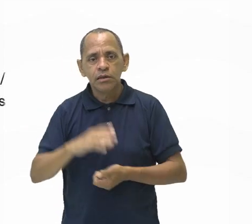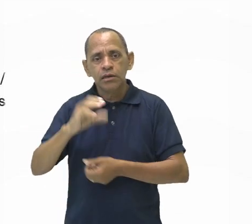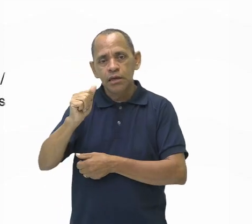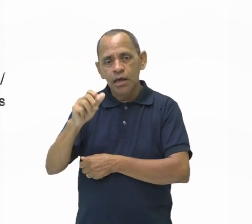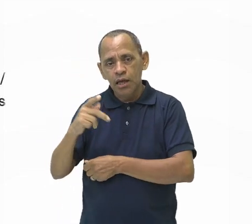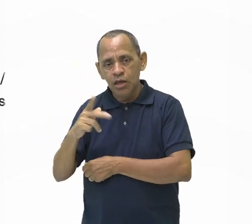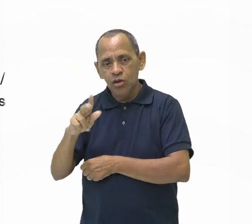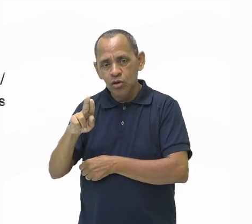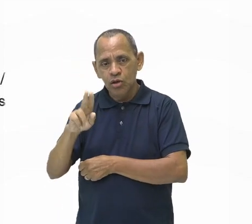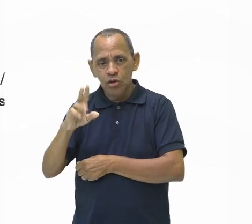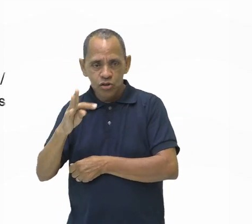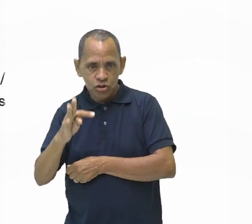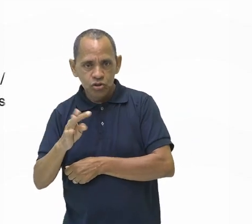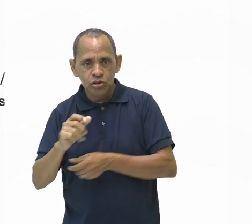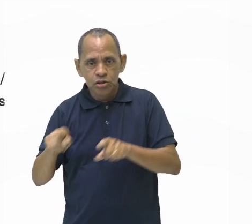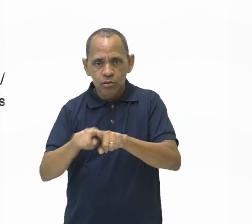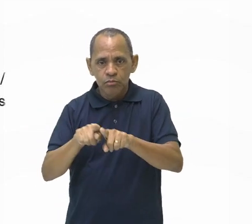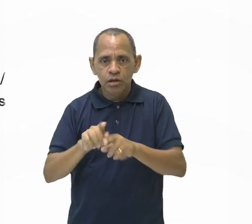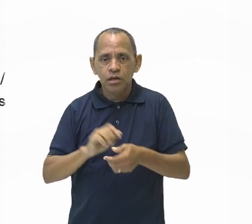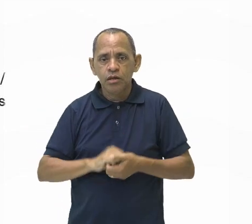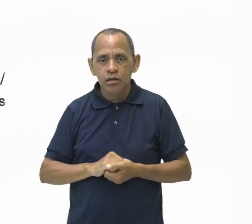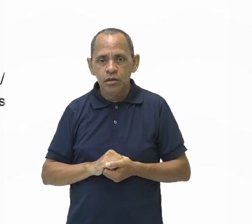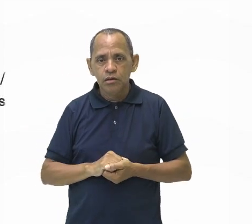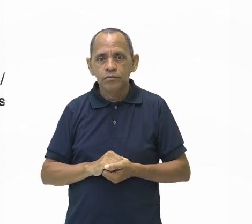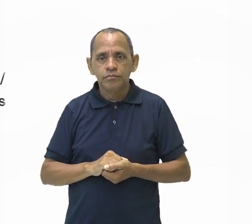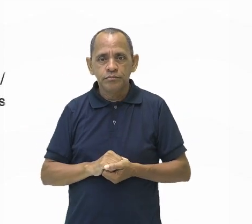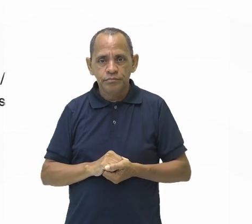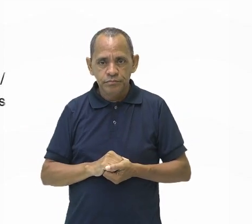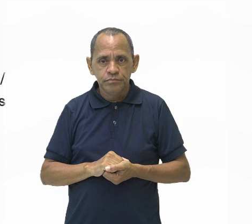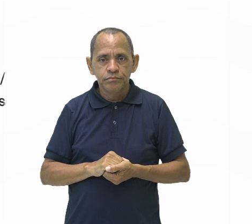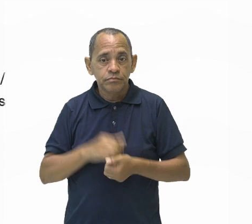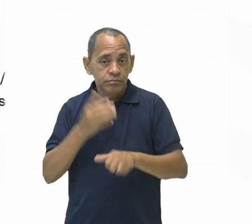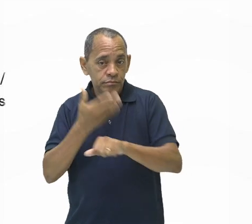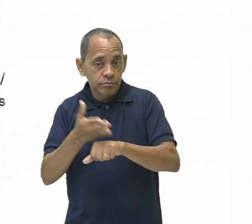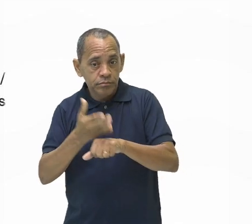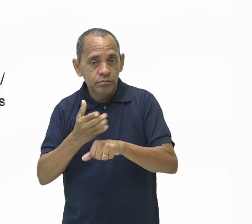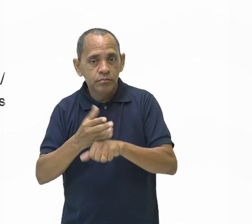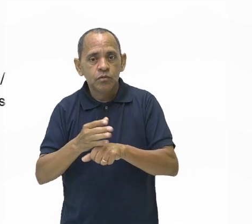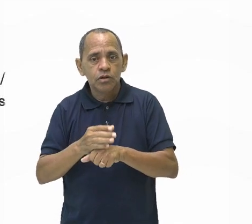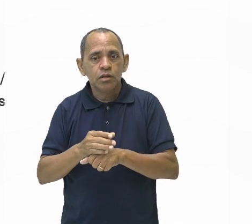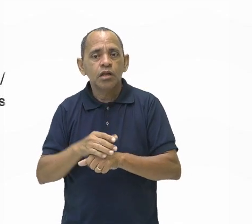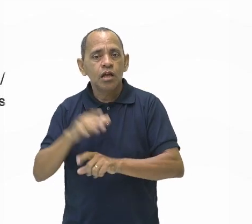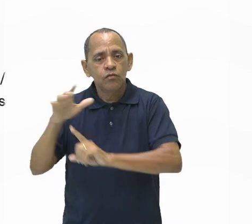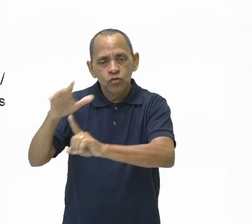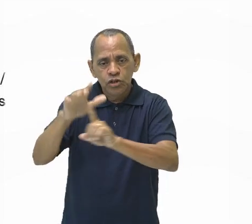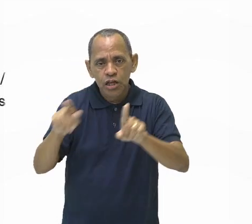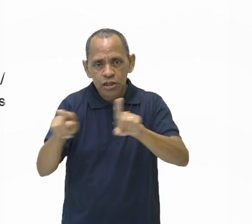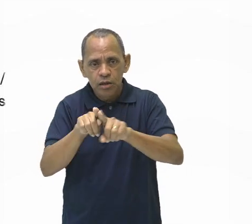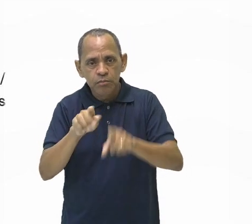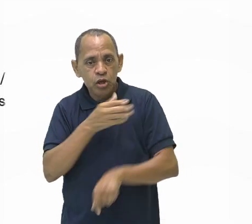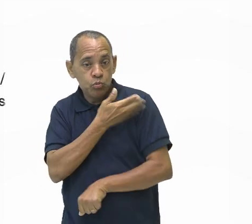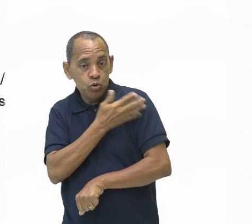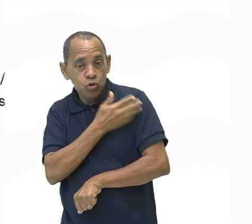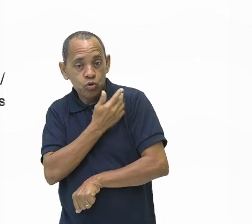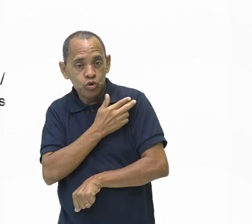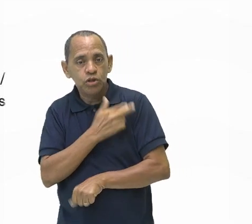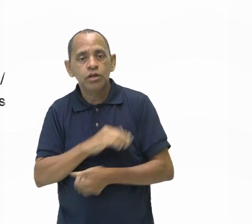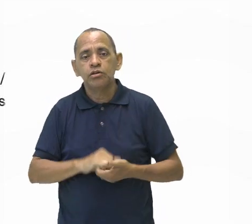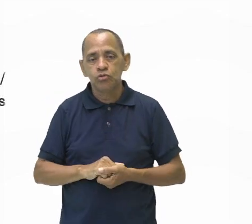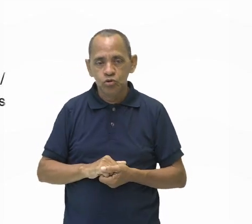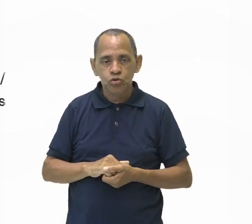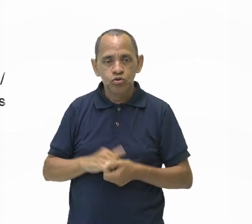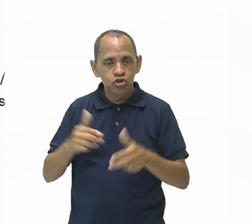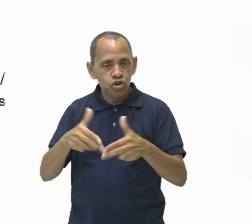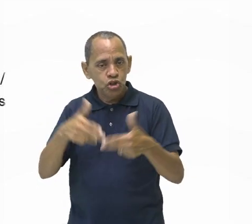dispõe, né, o artigo 20, praticar, induzir ou incitar a discriminação ou preconceito de raça, cor, etnia,